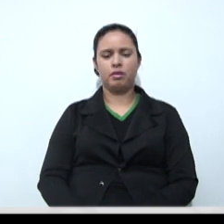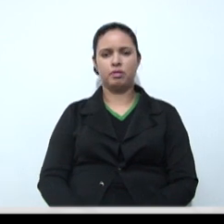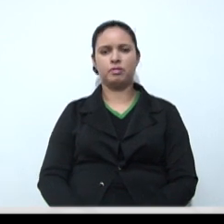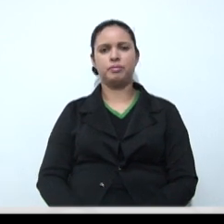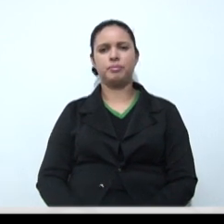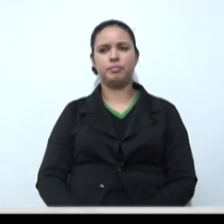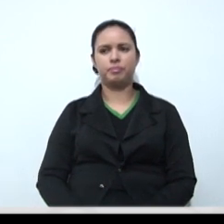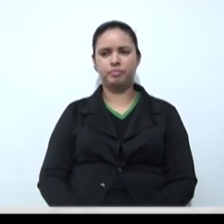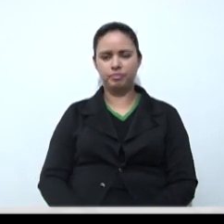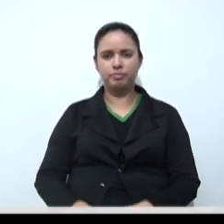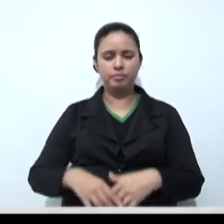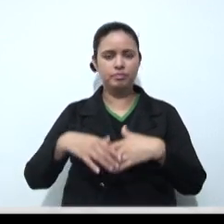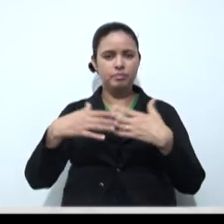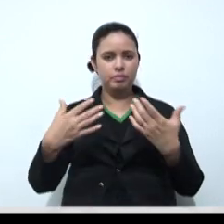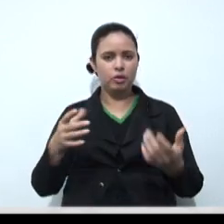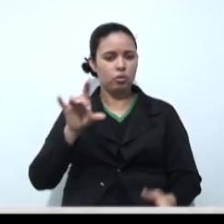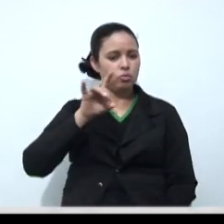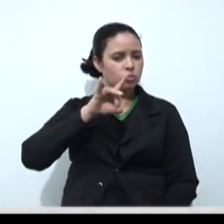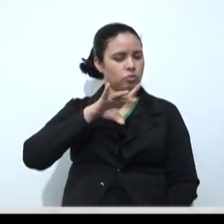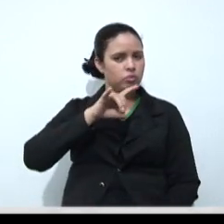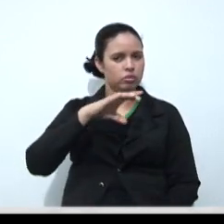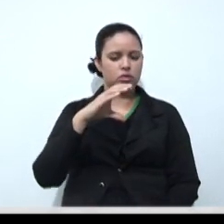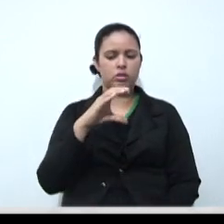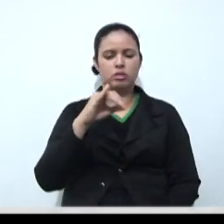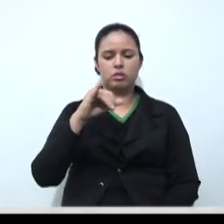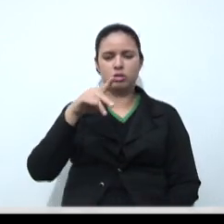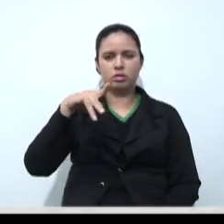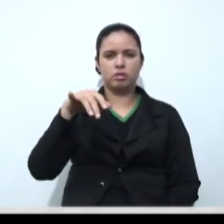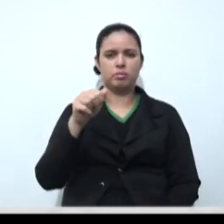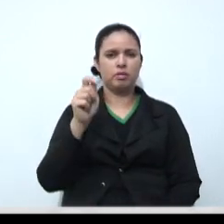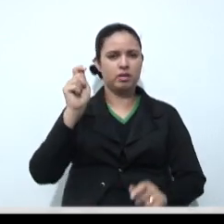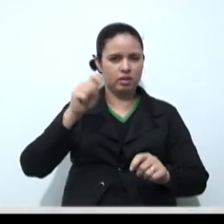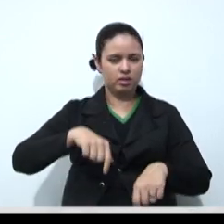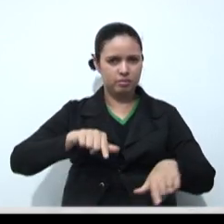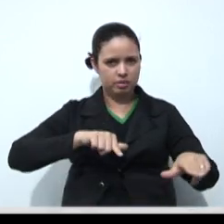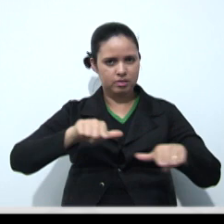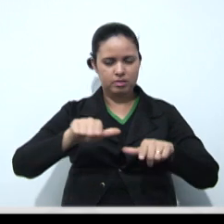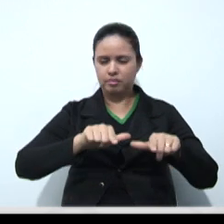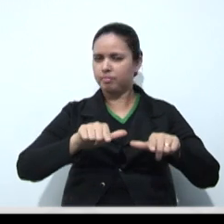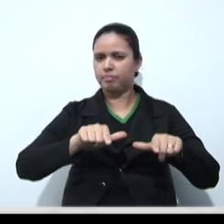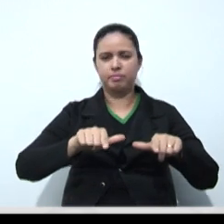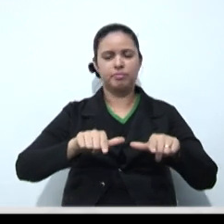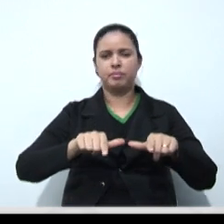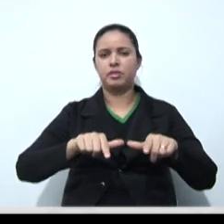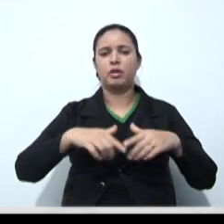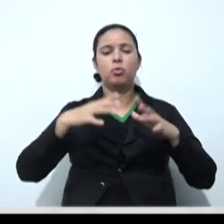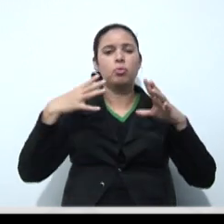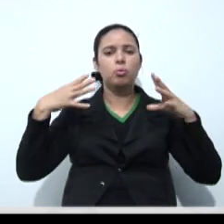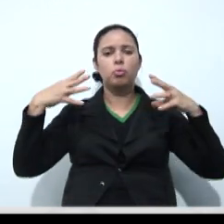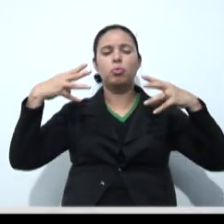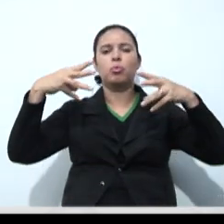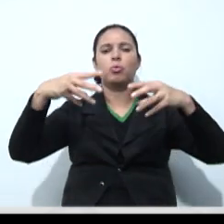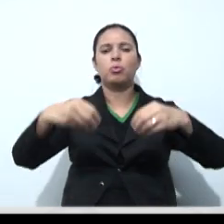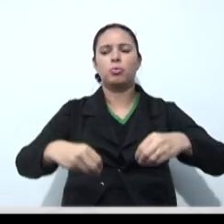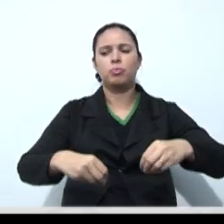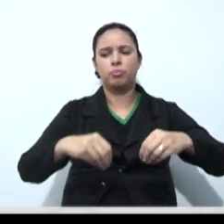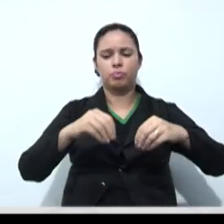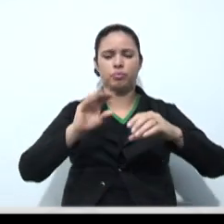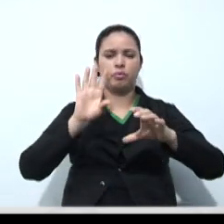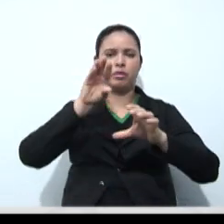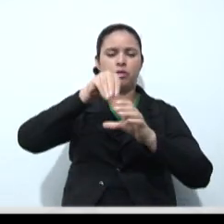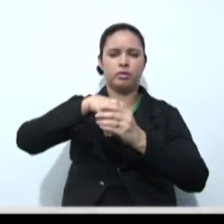ela não consegue trabalhar de forma eficiente e atuante. Os funcionários, aqueles que não são cipeiros, eles podem